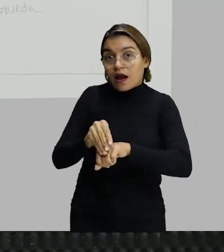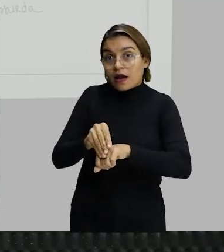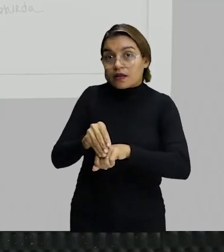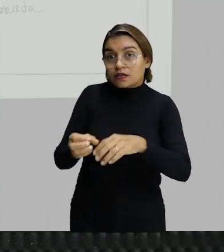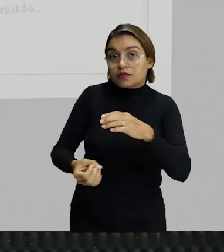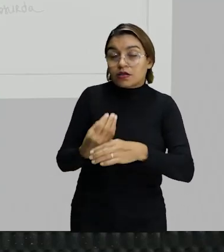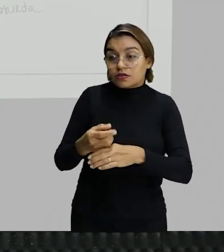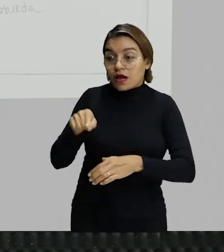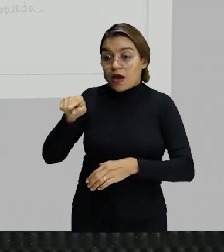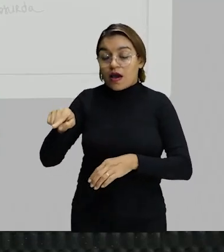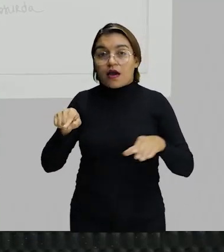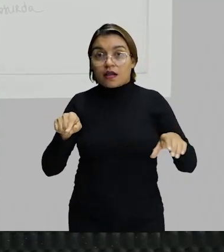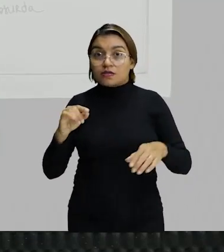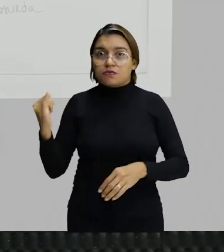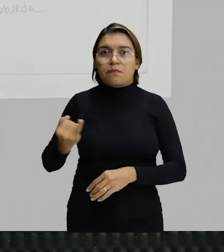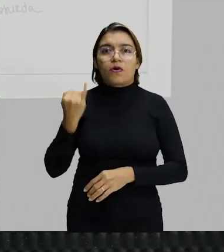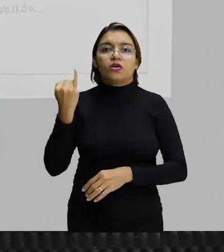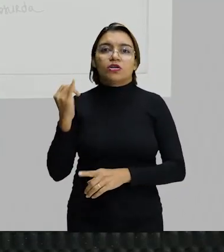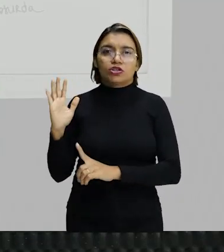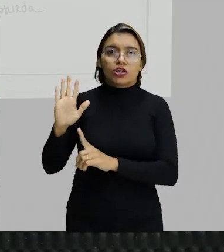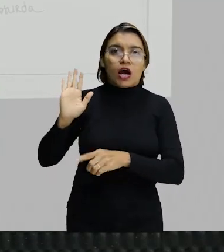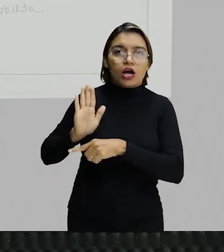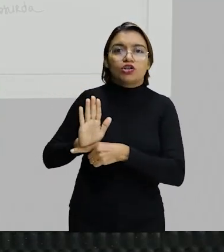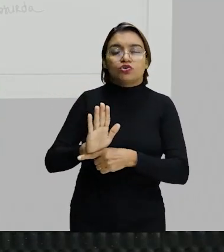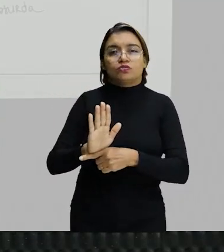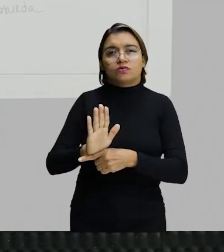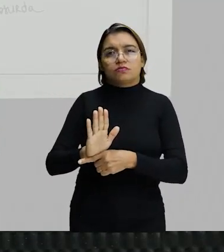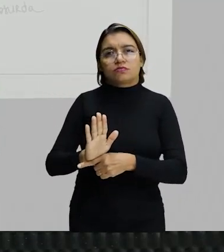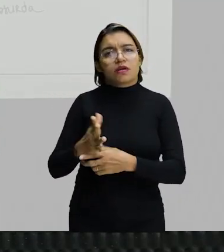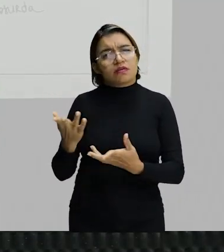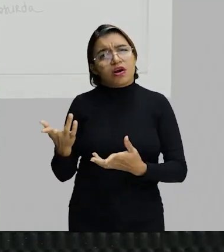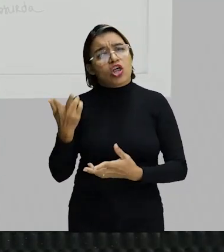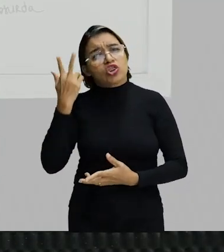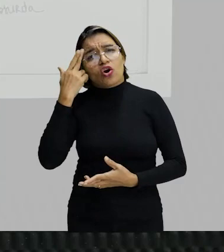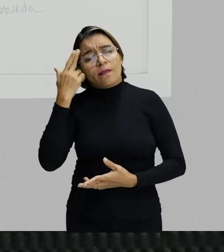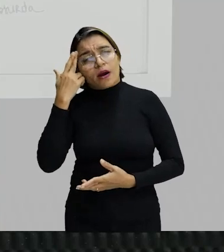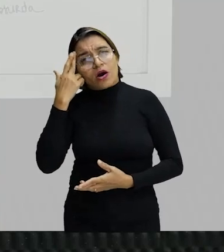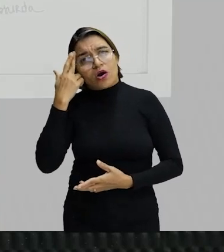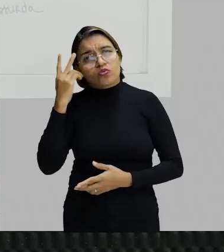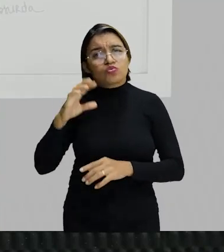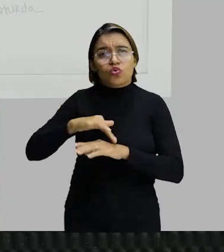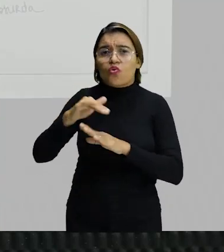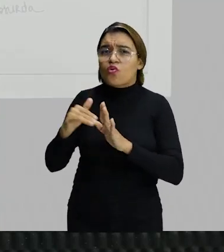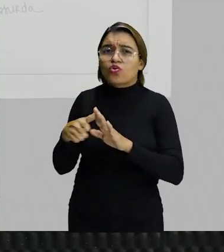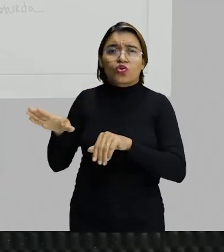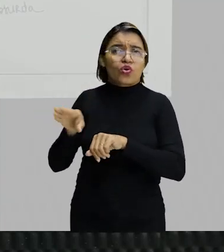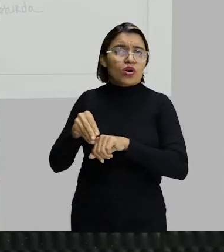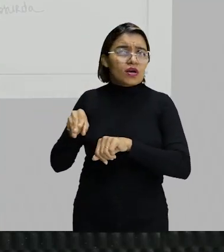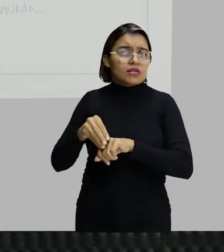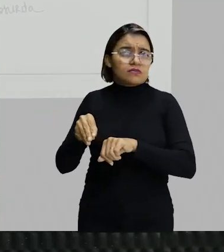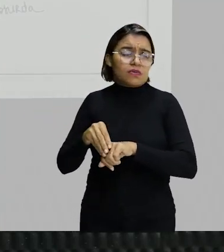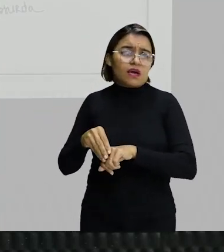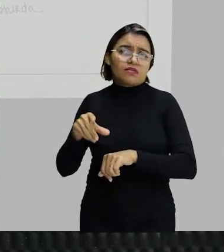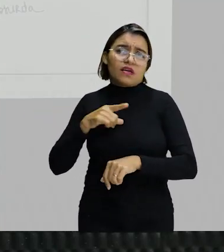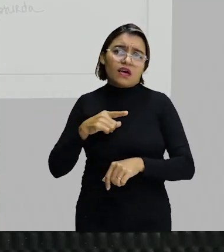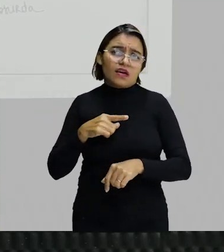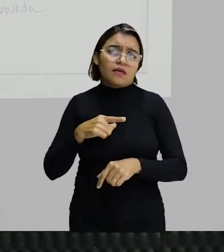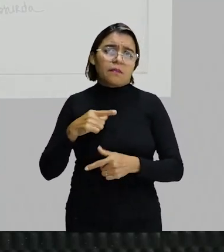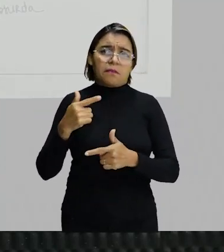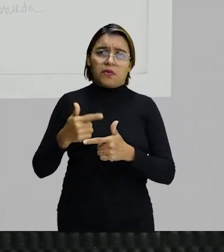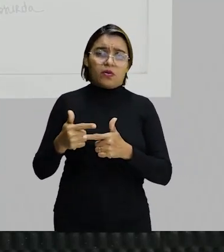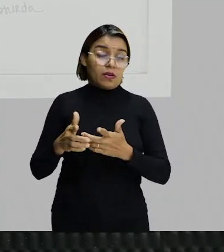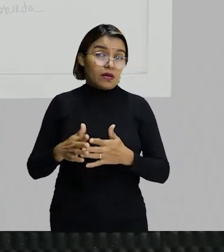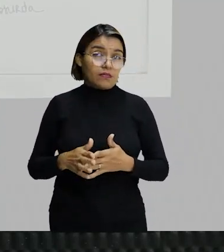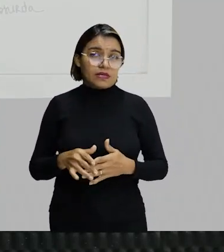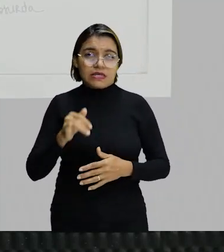elas serem importantes, mas também, né, nós temos os percalços, isso é normal, gente, todo conhecimento tem isso, a gente precisa aí de tirar essa